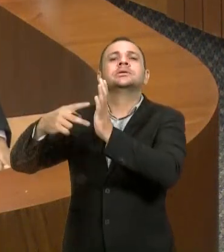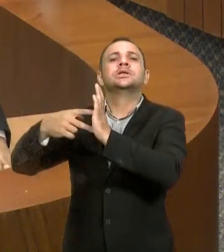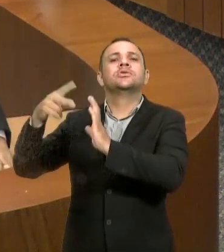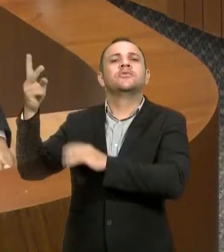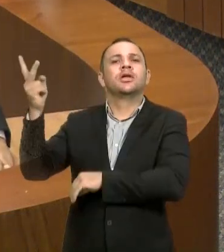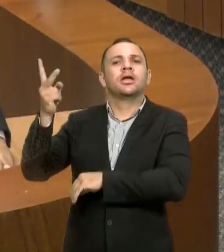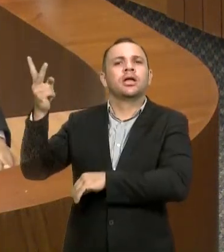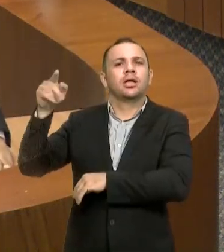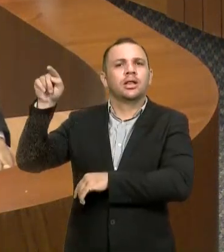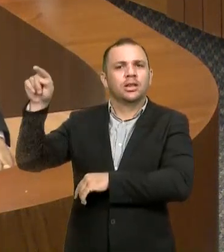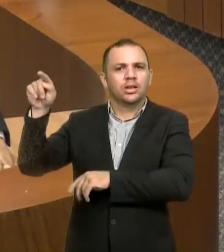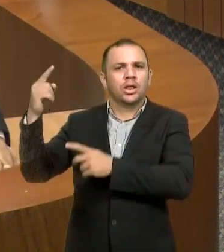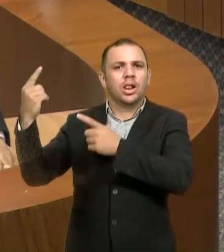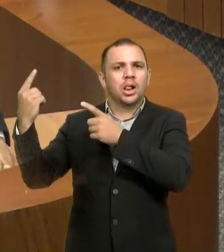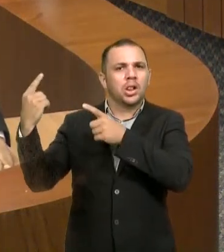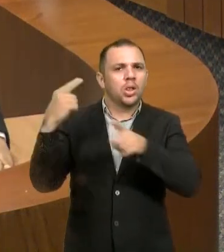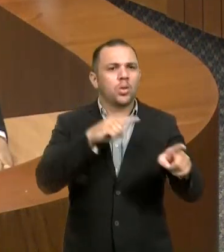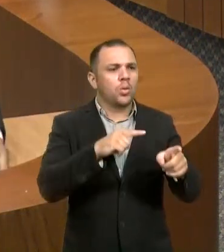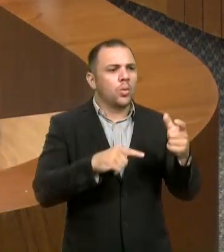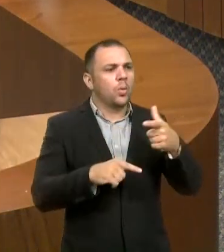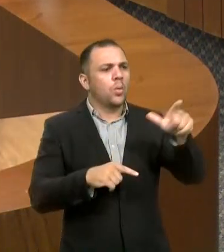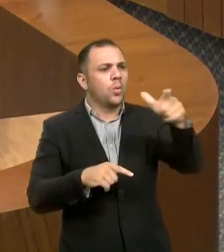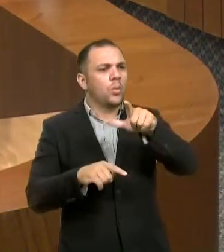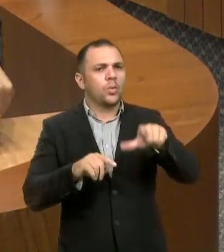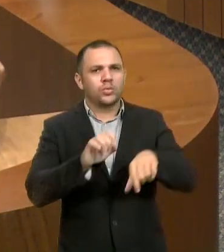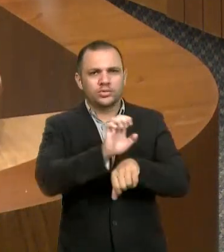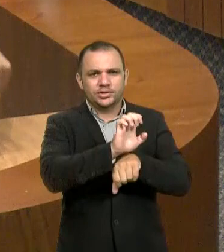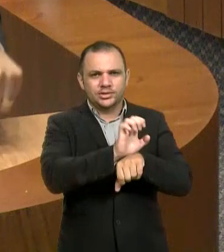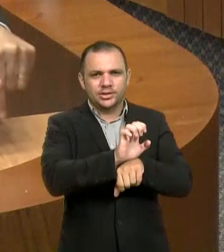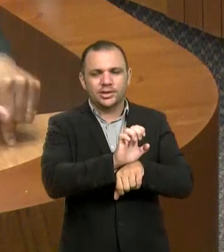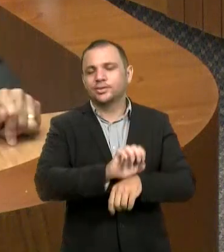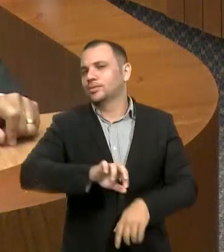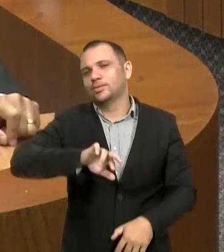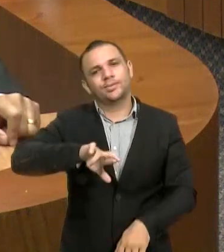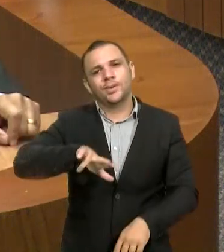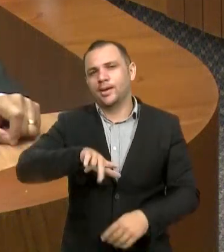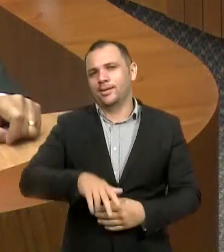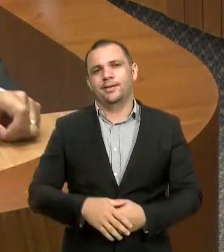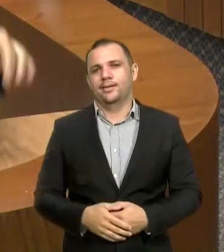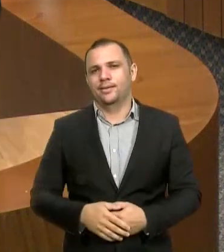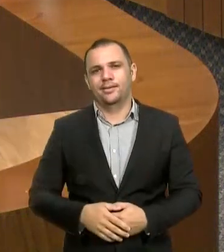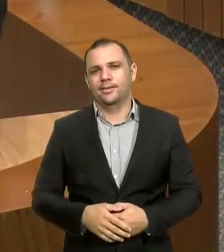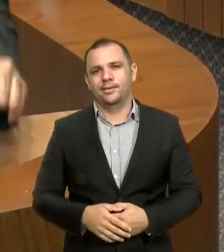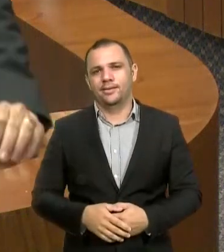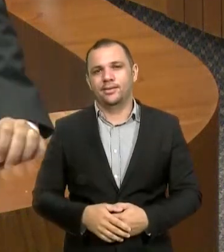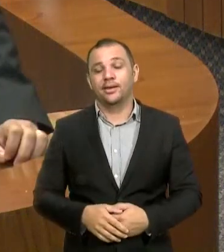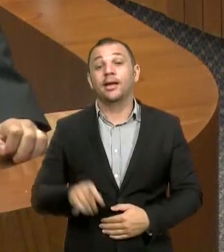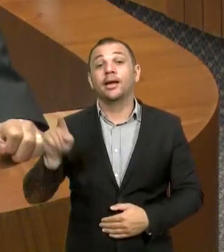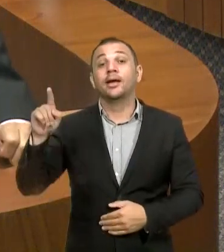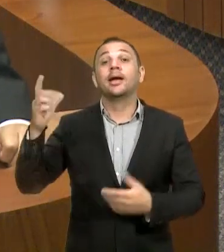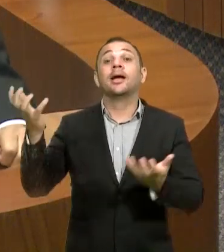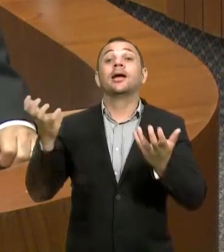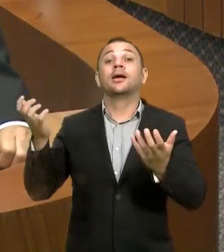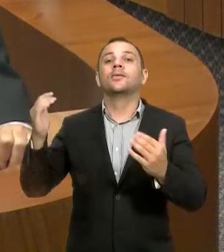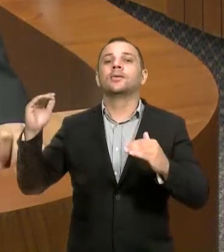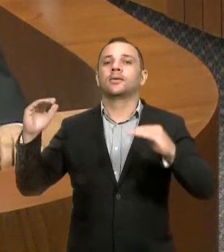contra os outros estados da federação, mas uma maneira de compensar, pela organização